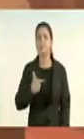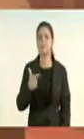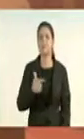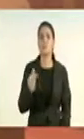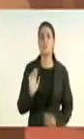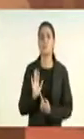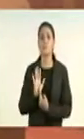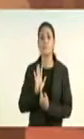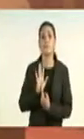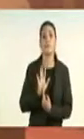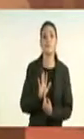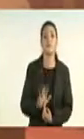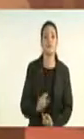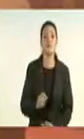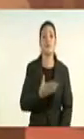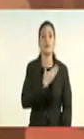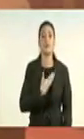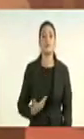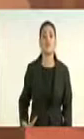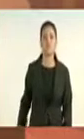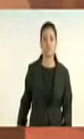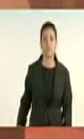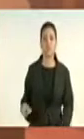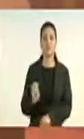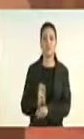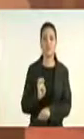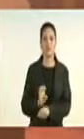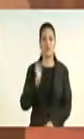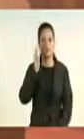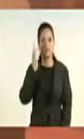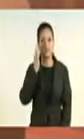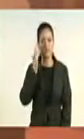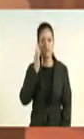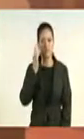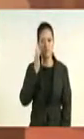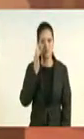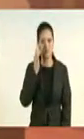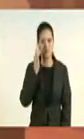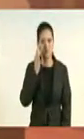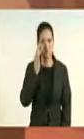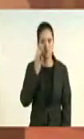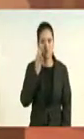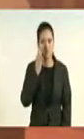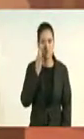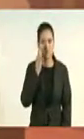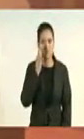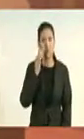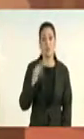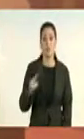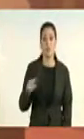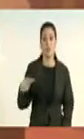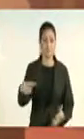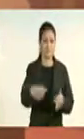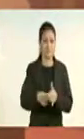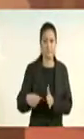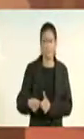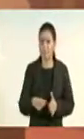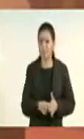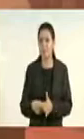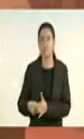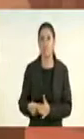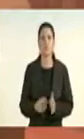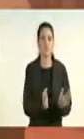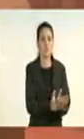a boa-fé do governo do Estado, que através do órgão que está sendo questionado, que é a Comissão Permanente de